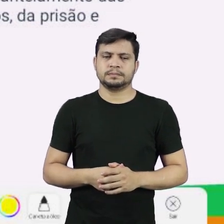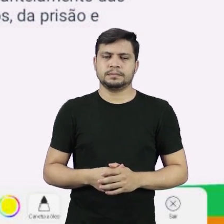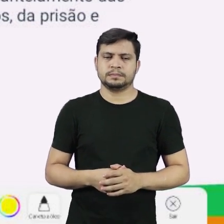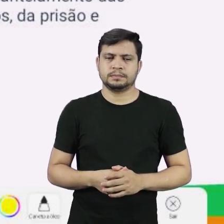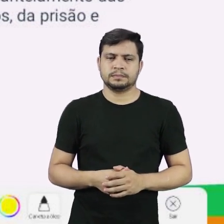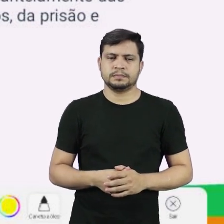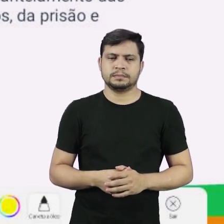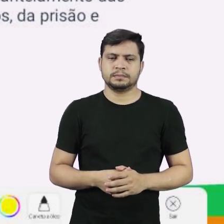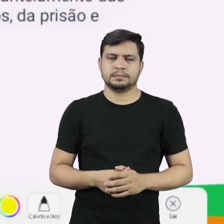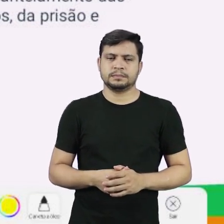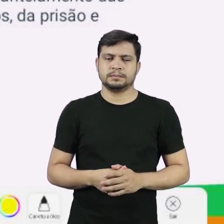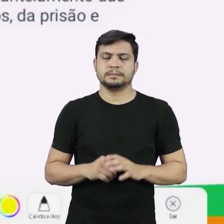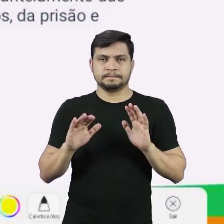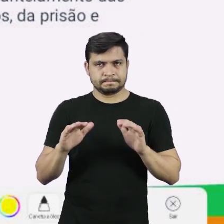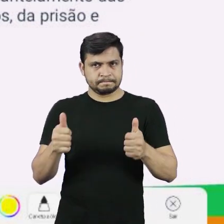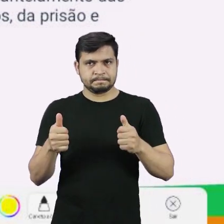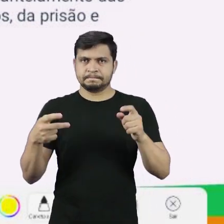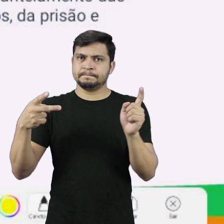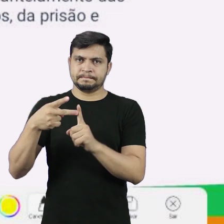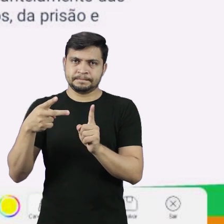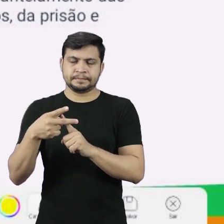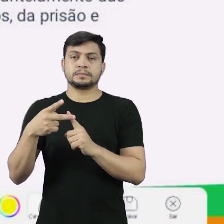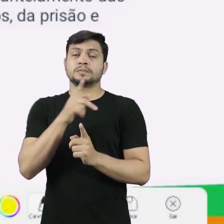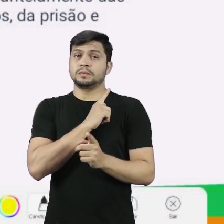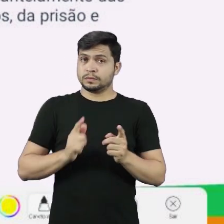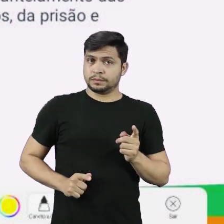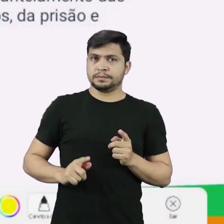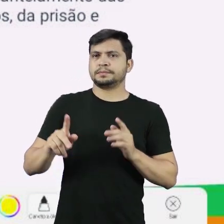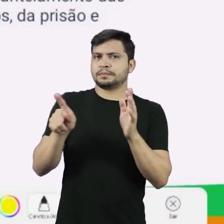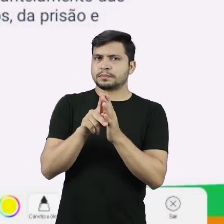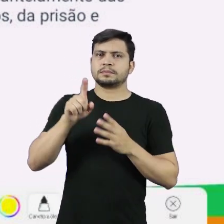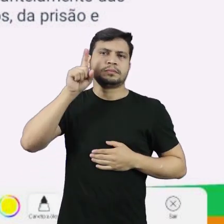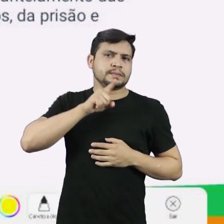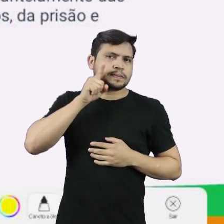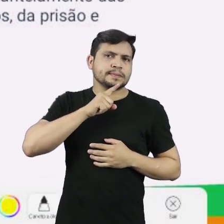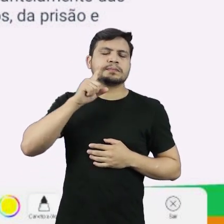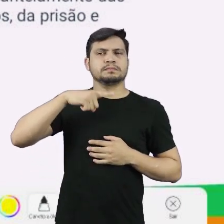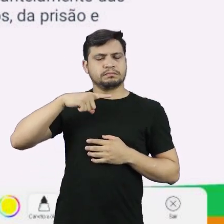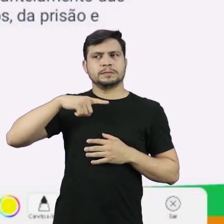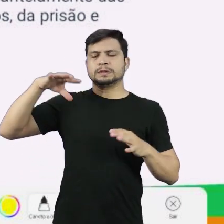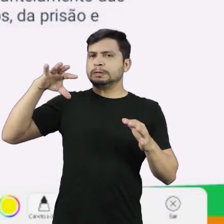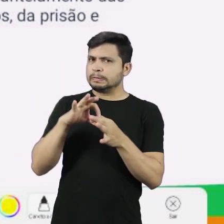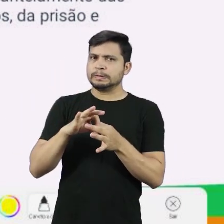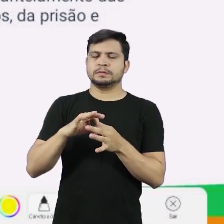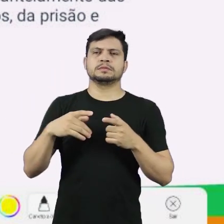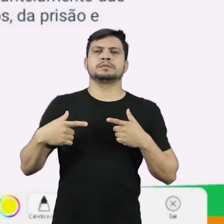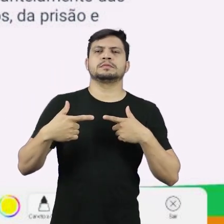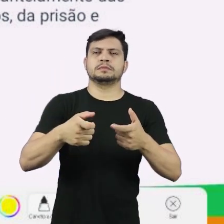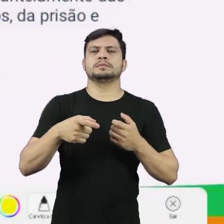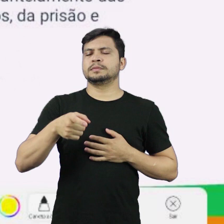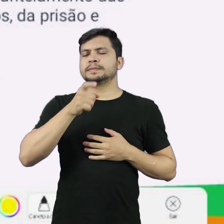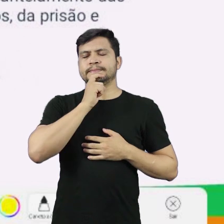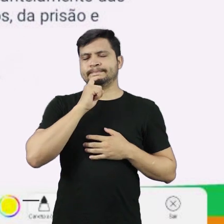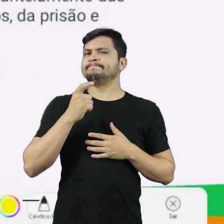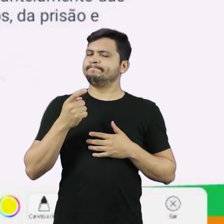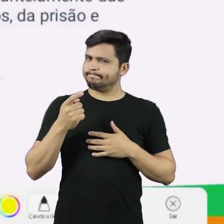Pronto. Item 2. O governo dos Estados Unidos, profundamente envolvido na Guerra Fria, olha o contexto que a gente estava